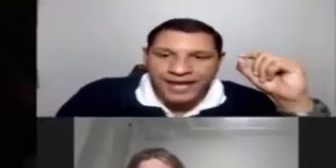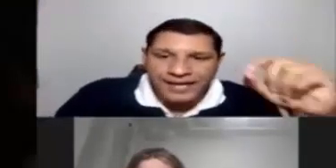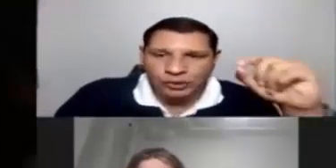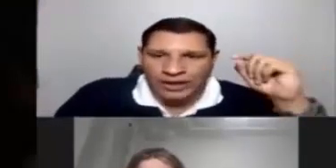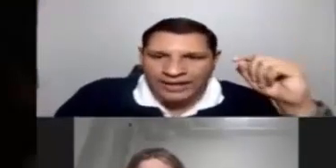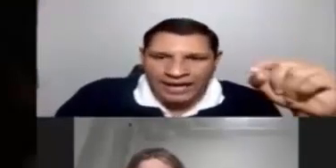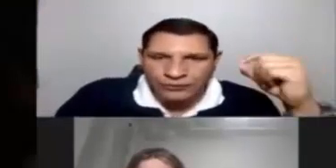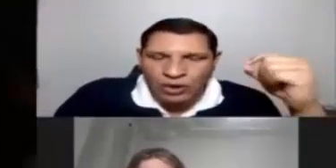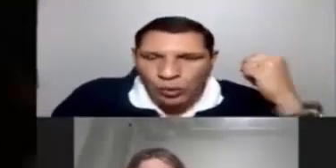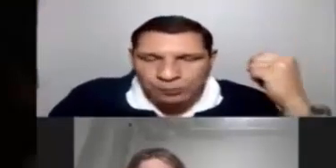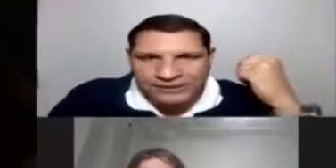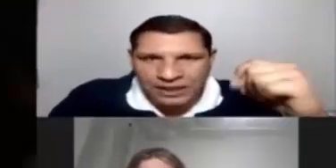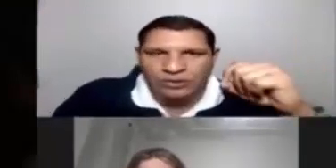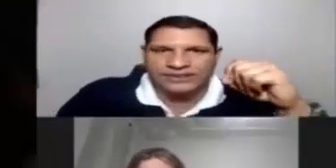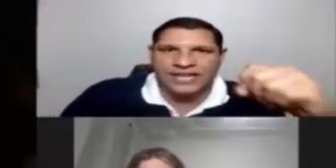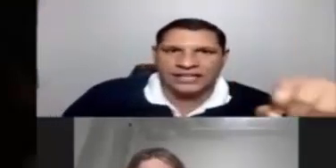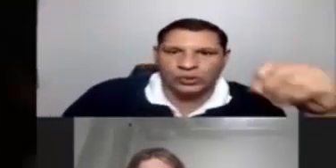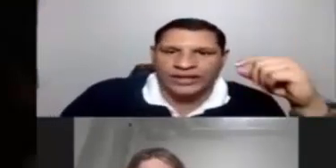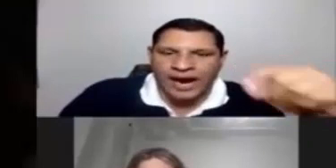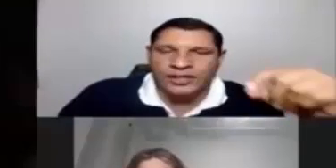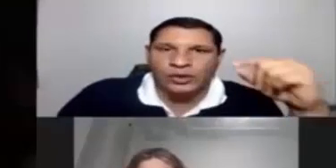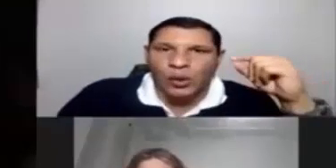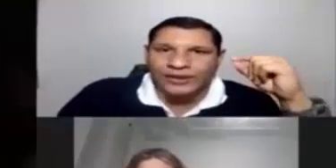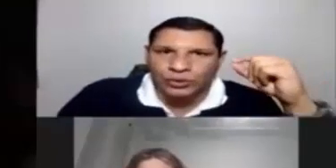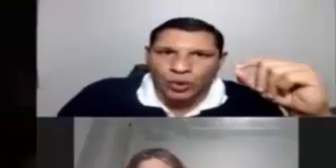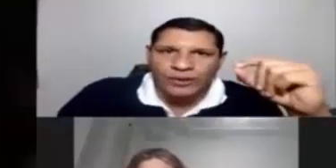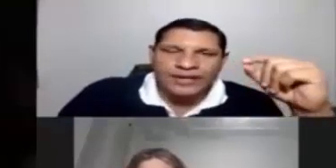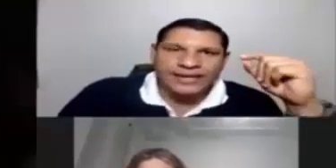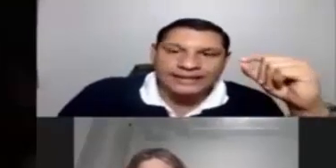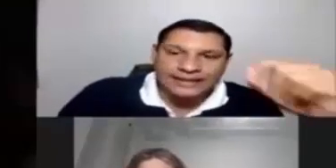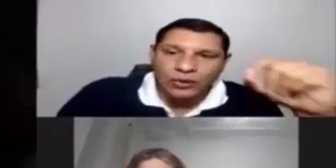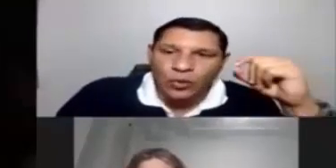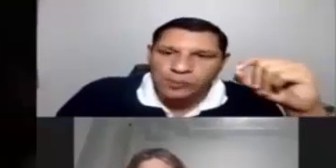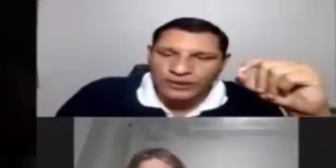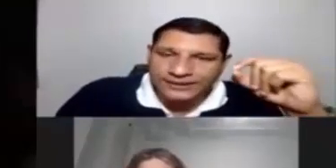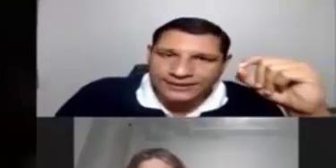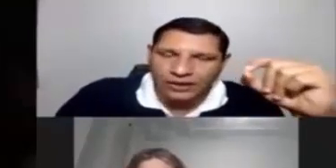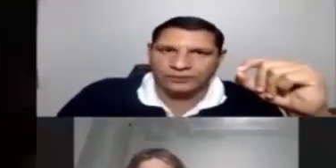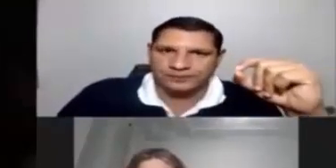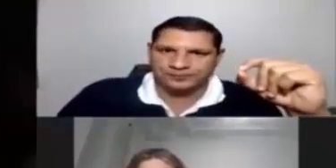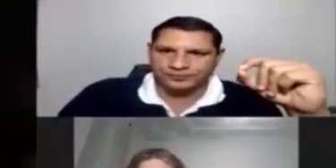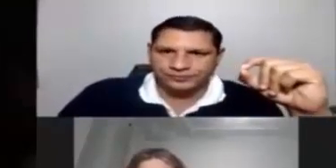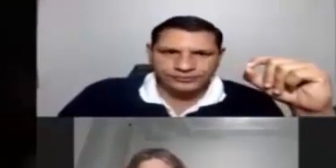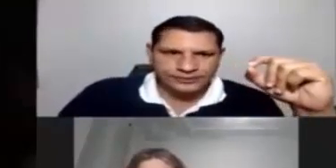Nem a sua carne viu a corrupção. Ou seja, a sua carne não entrou em decomposição.